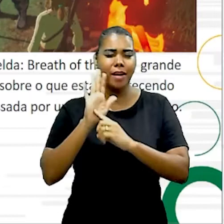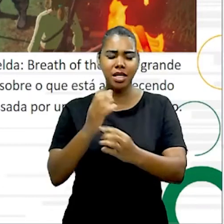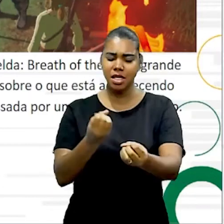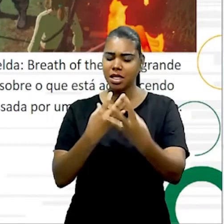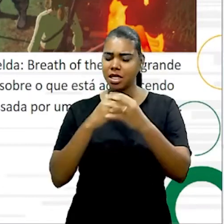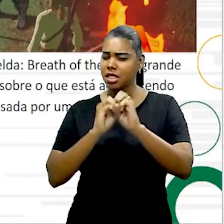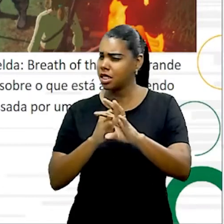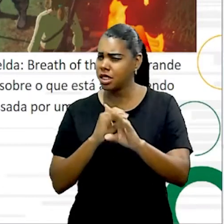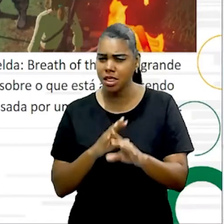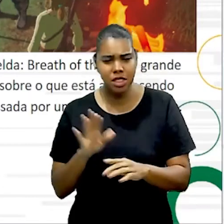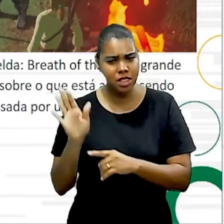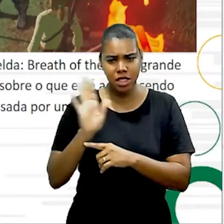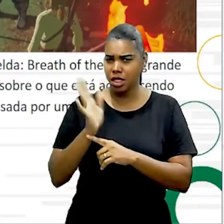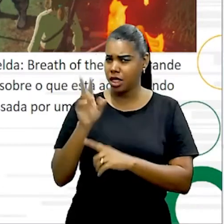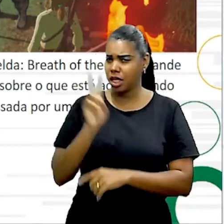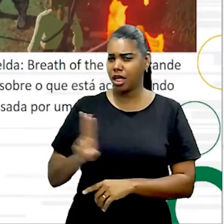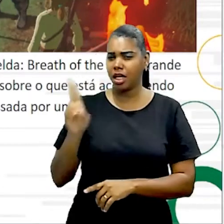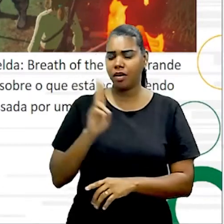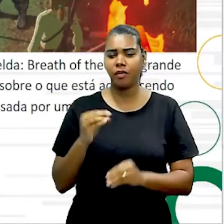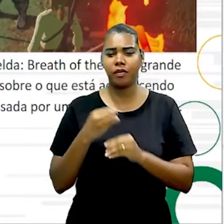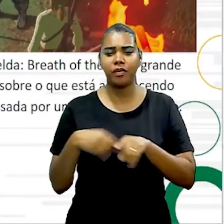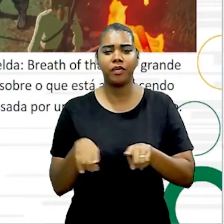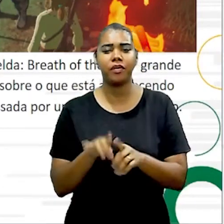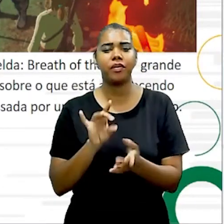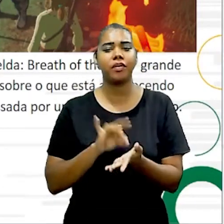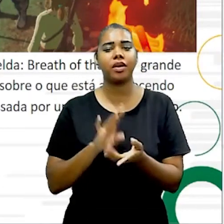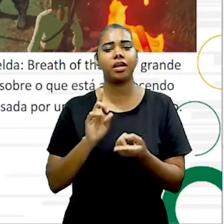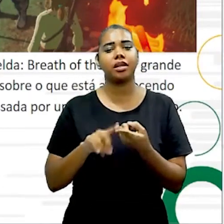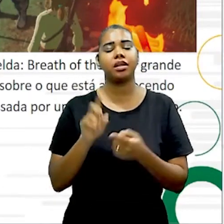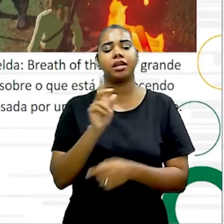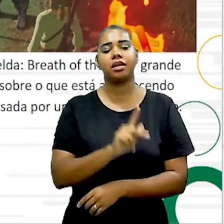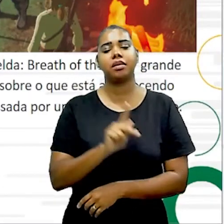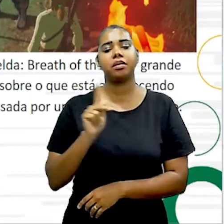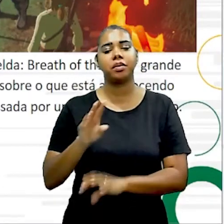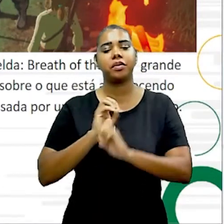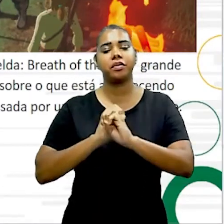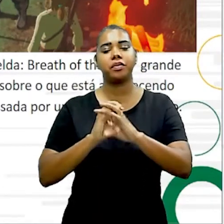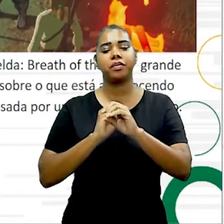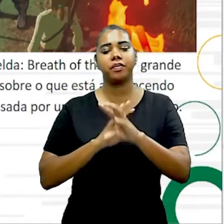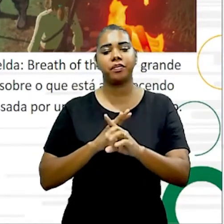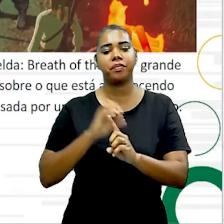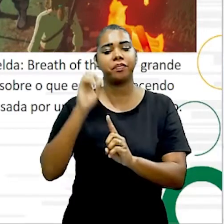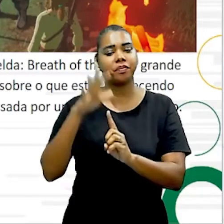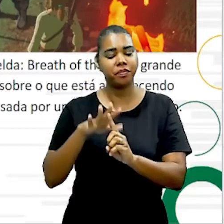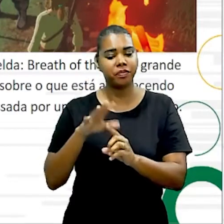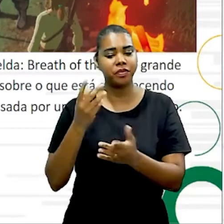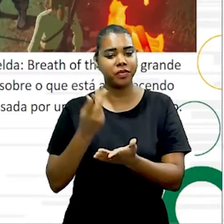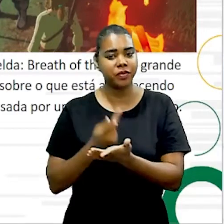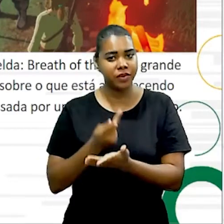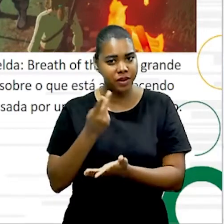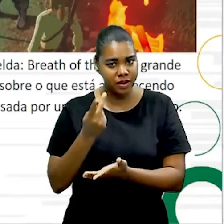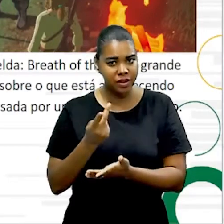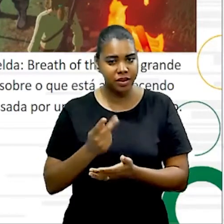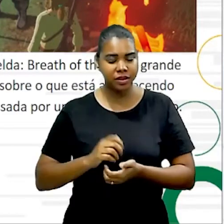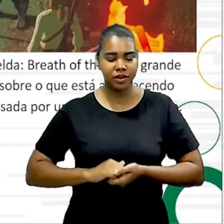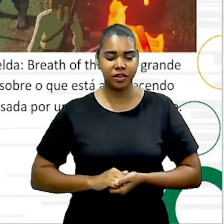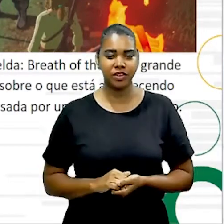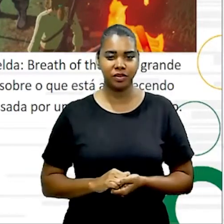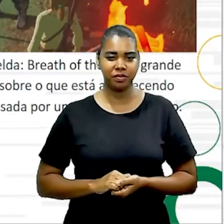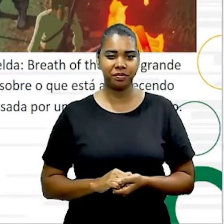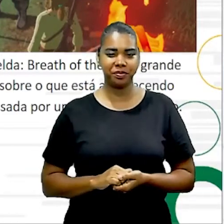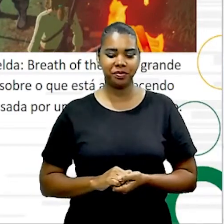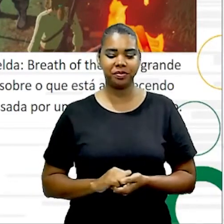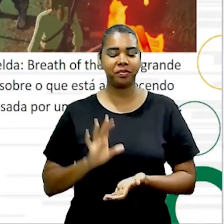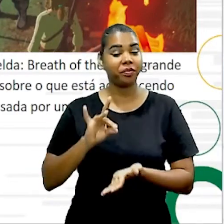filmes é comumente utilizado como personagem professor, que vai ensinar o protagonista a agir naquele mundo, naquela situação.